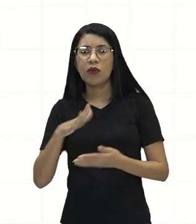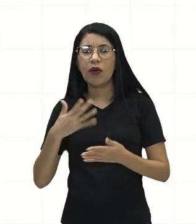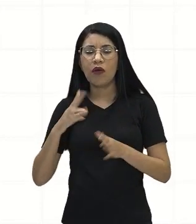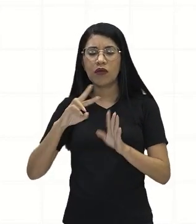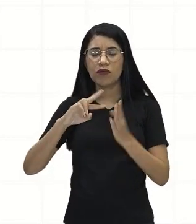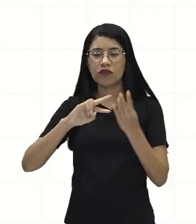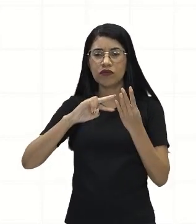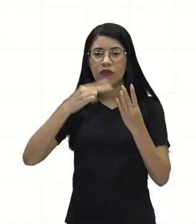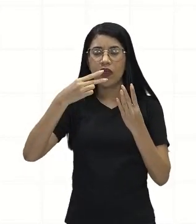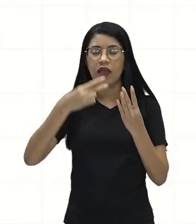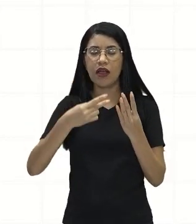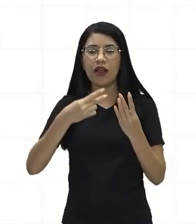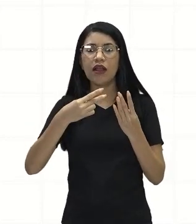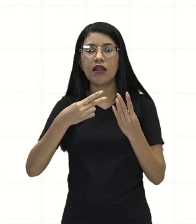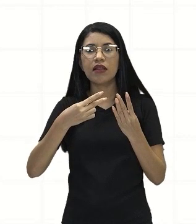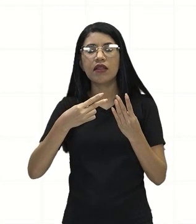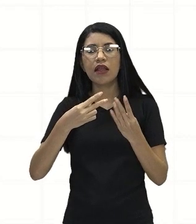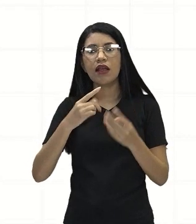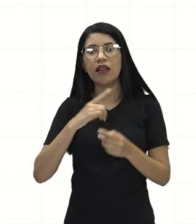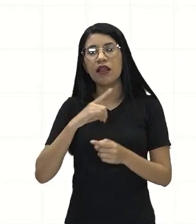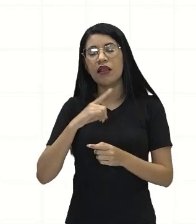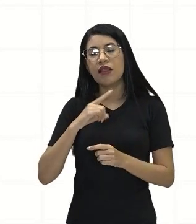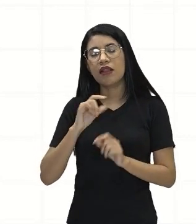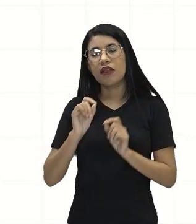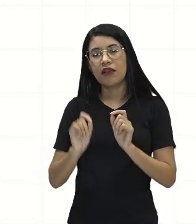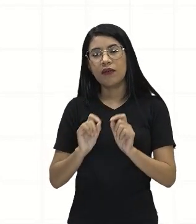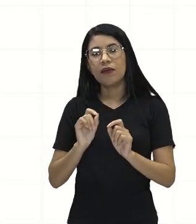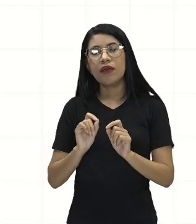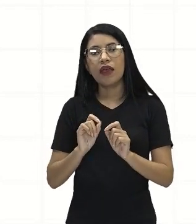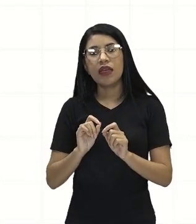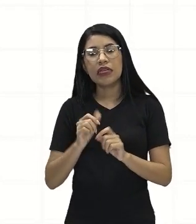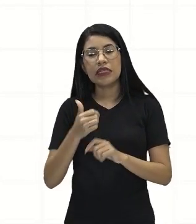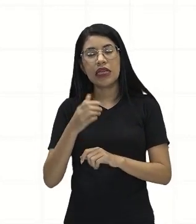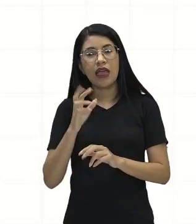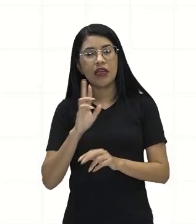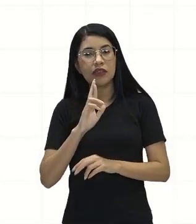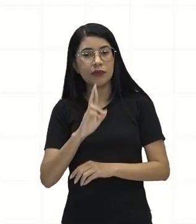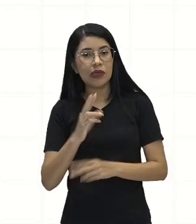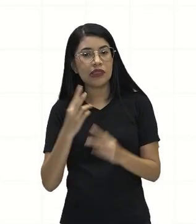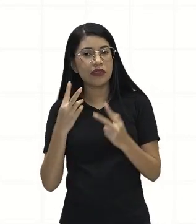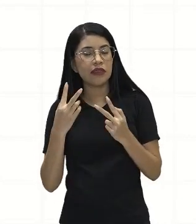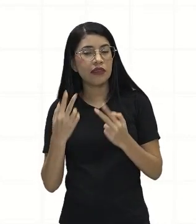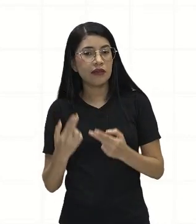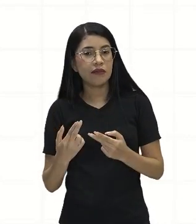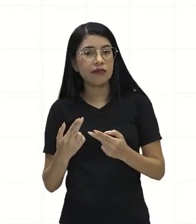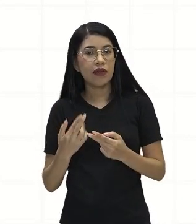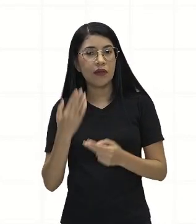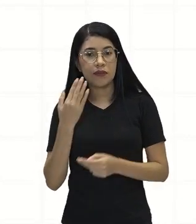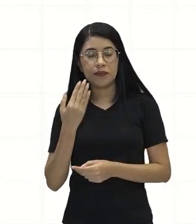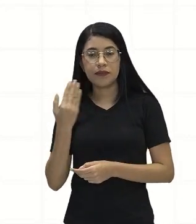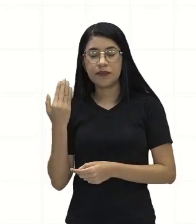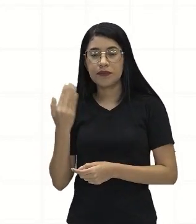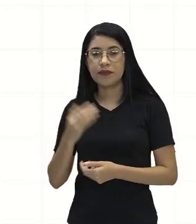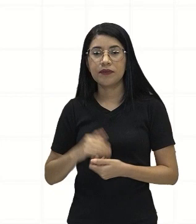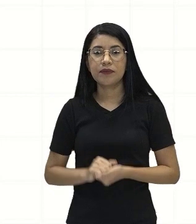qual é o número que é elevado ao quadrado, que vai dar exatamente esse, olha. Então, lembrando,